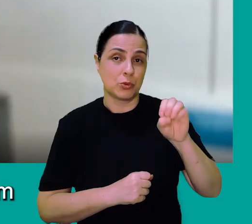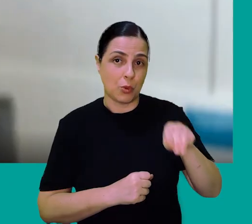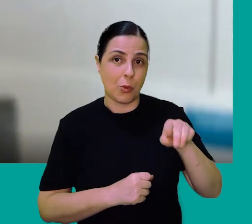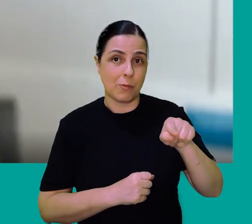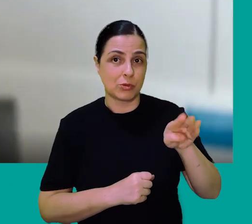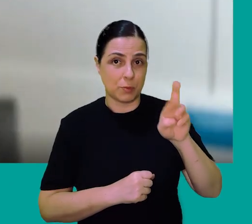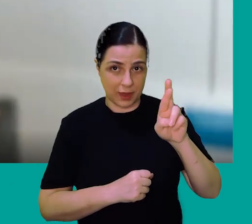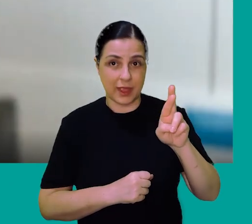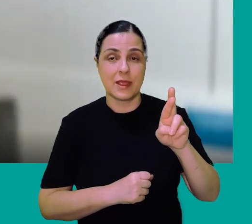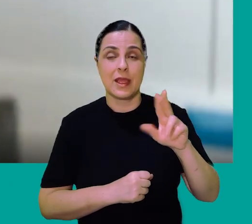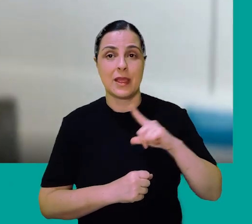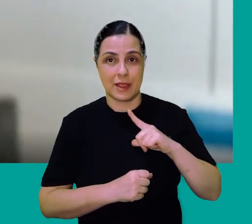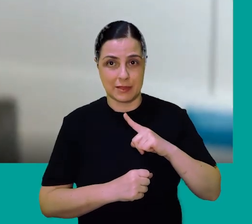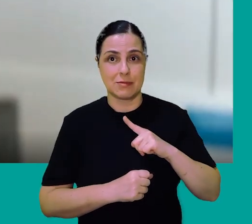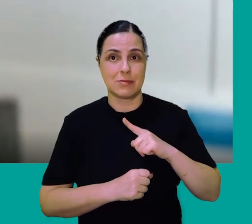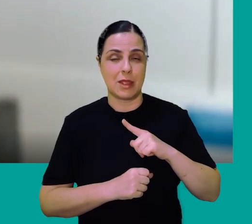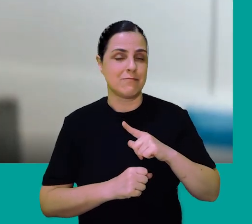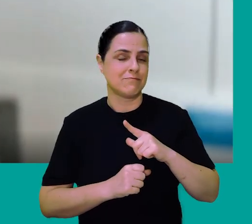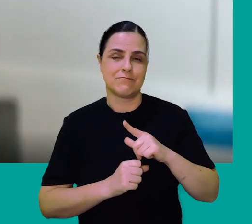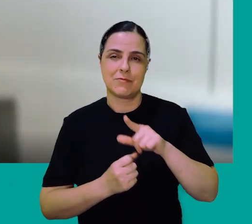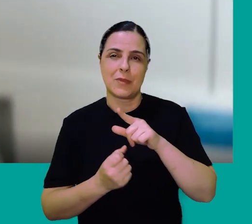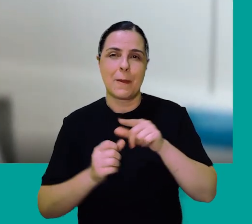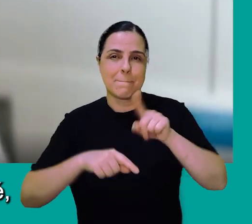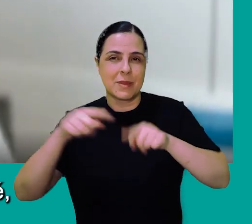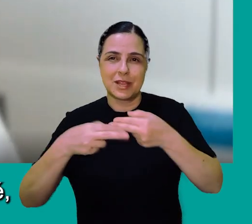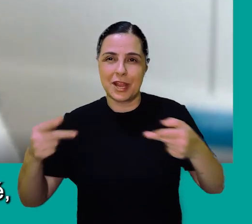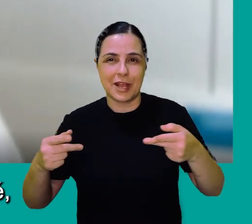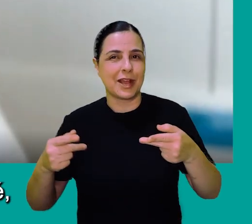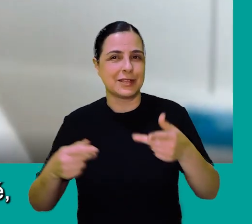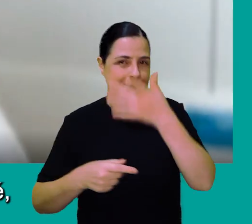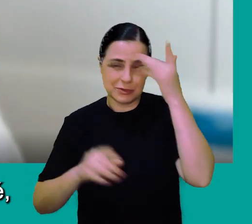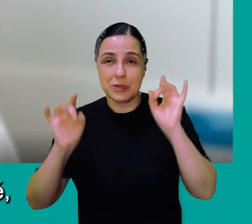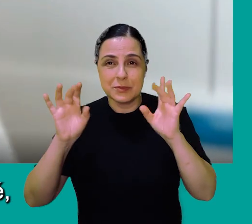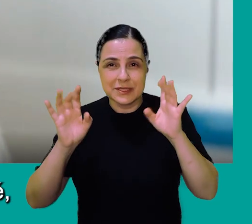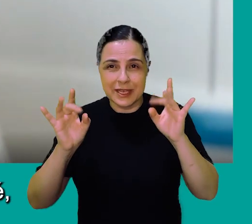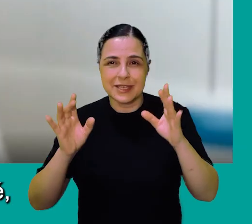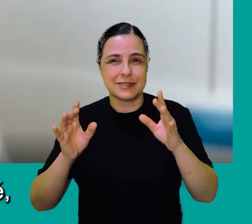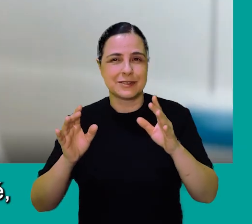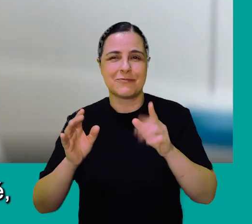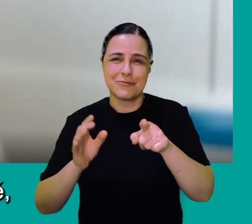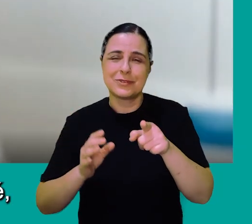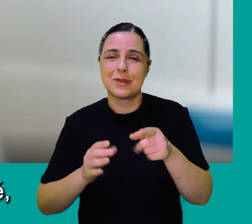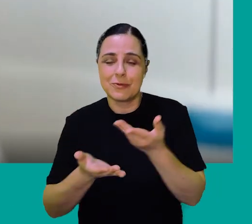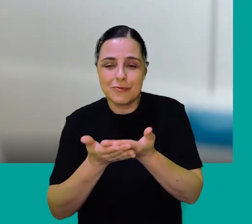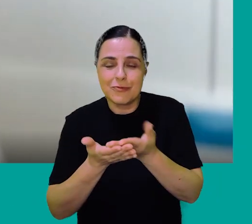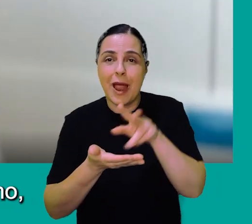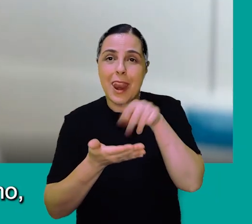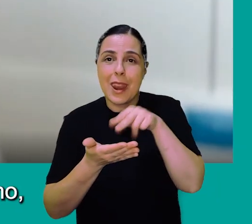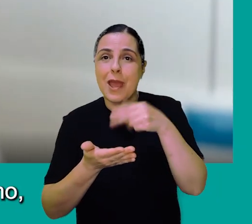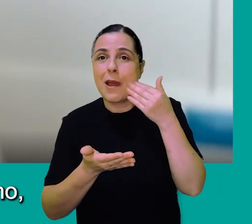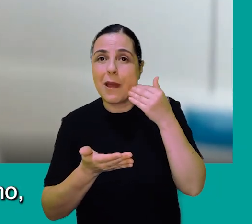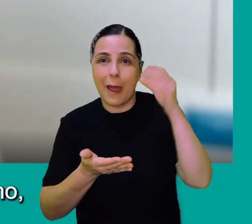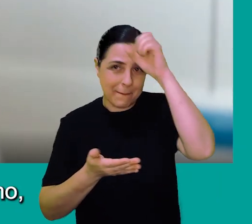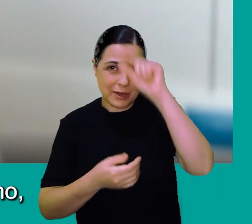bate-papos também como esse, com especialistas e pessoas que nos ensinam muito para talvez aprender um pouco o que é, o que não é.